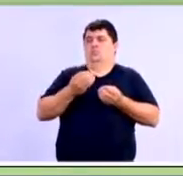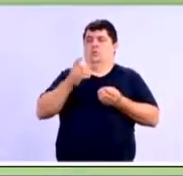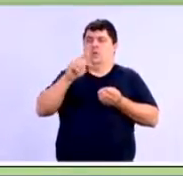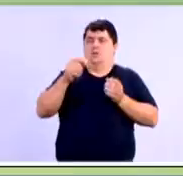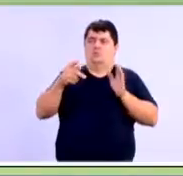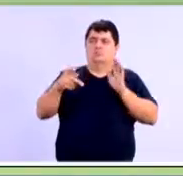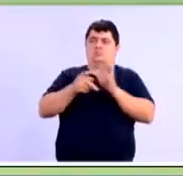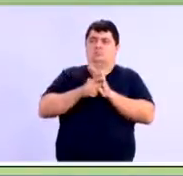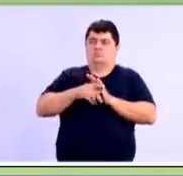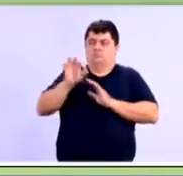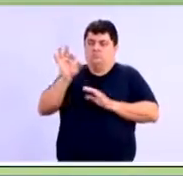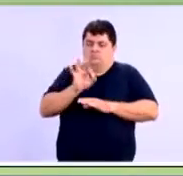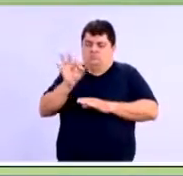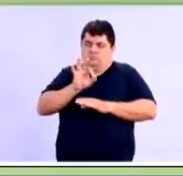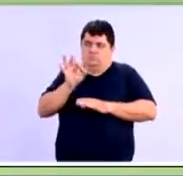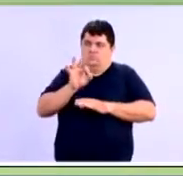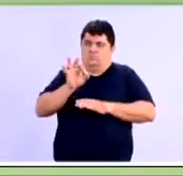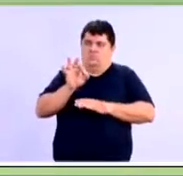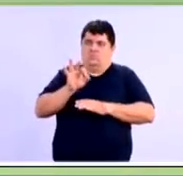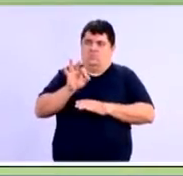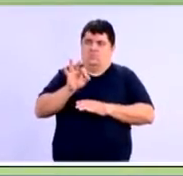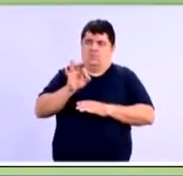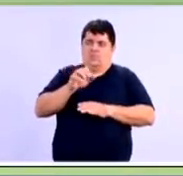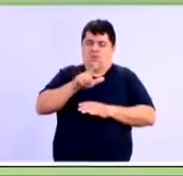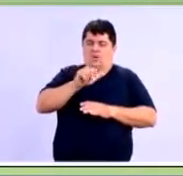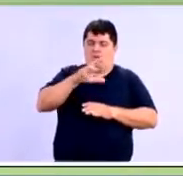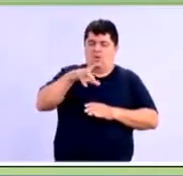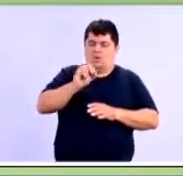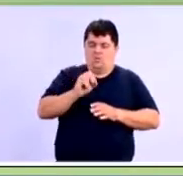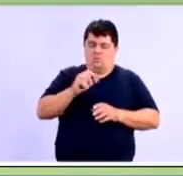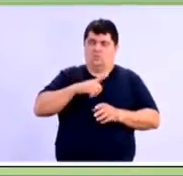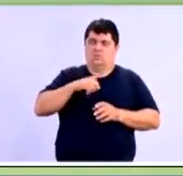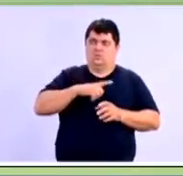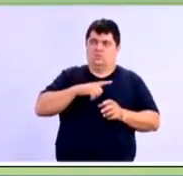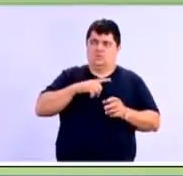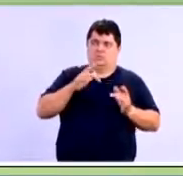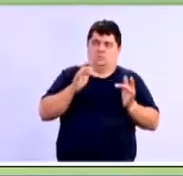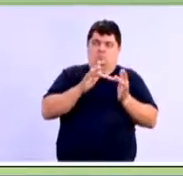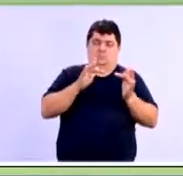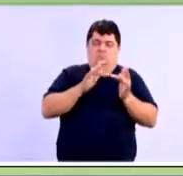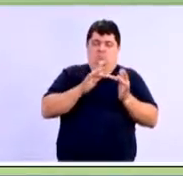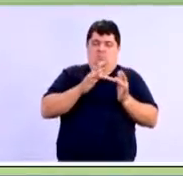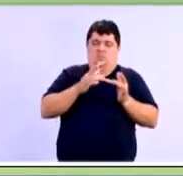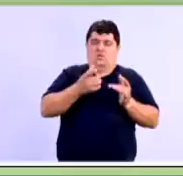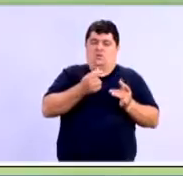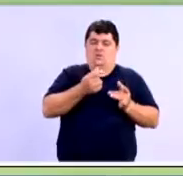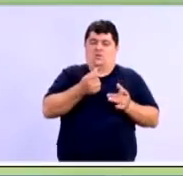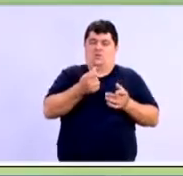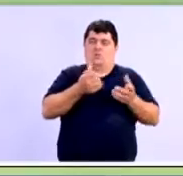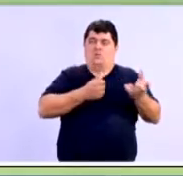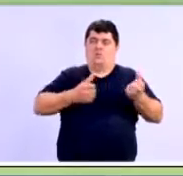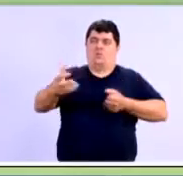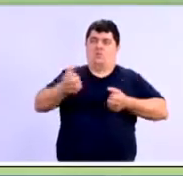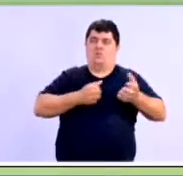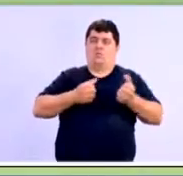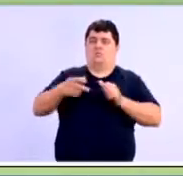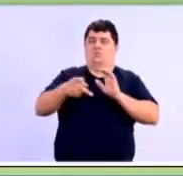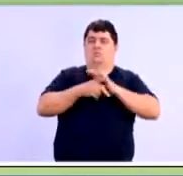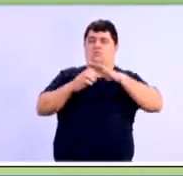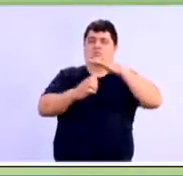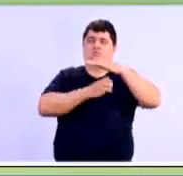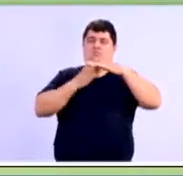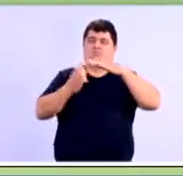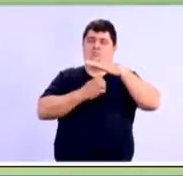Esses índices indicam o percentual dos lucros em relação às receitas da empresa. Ou